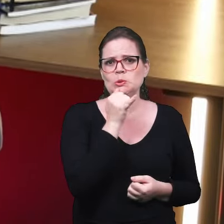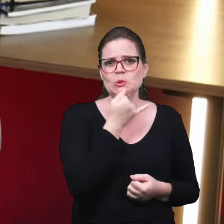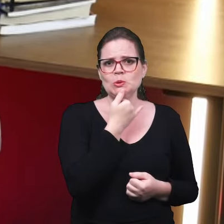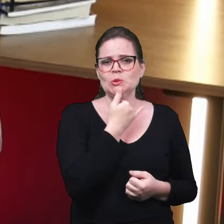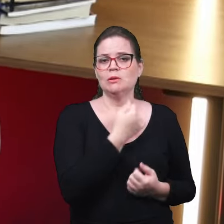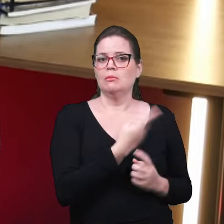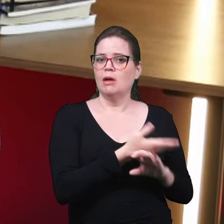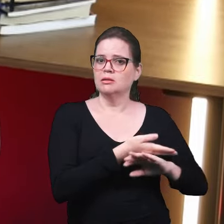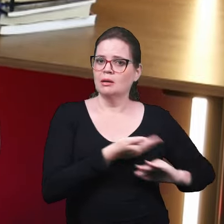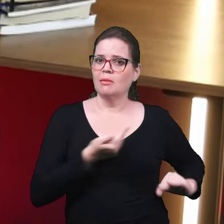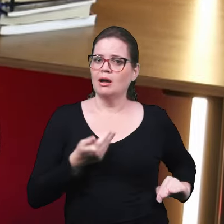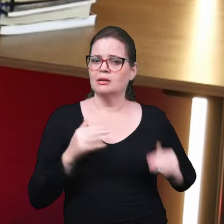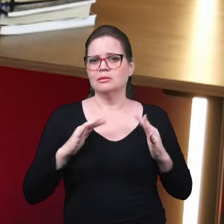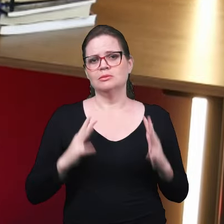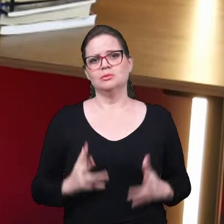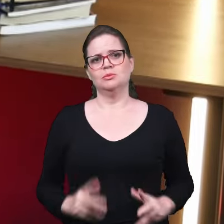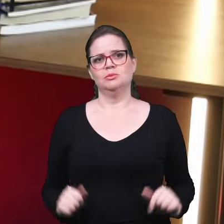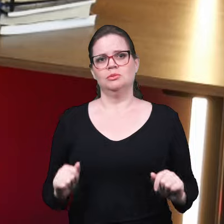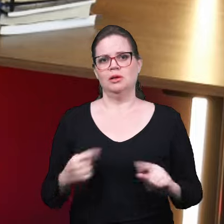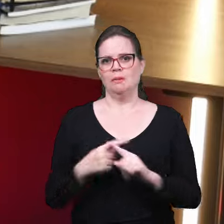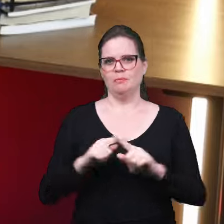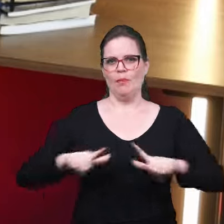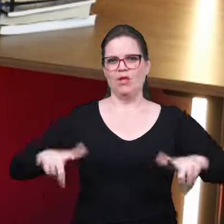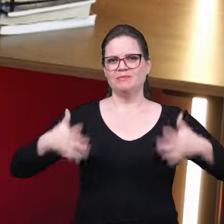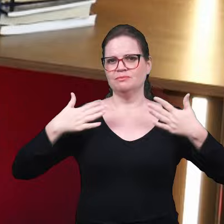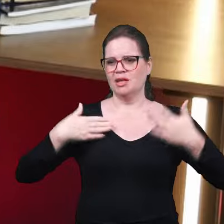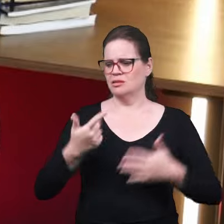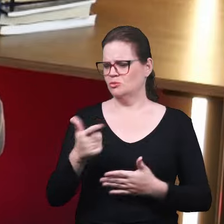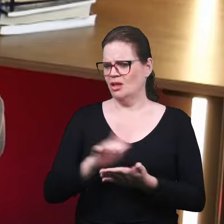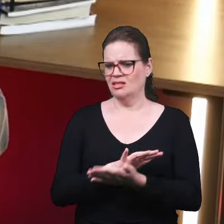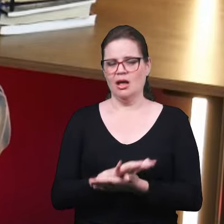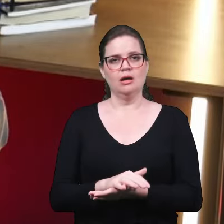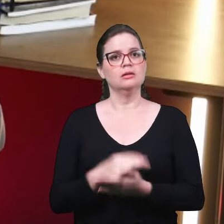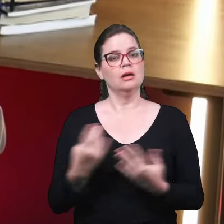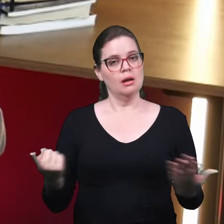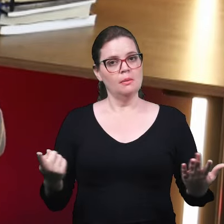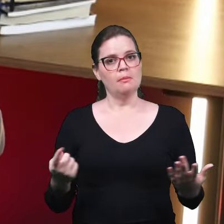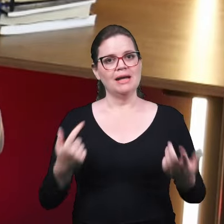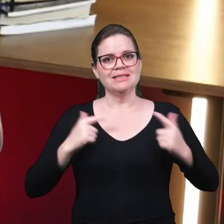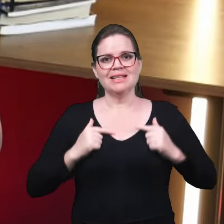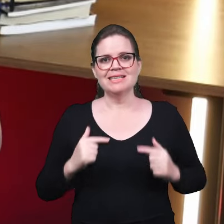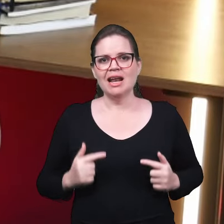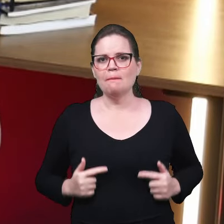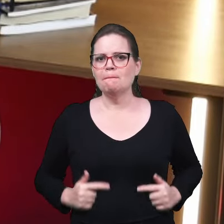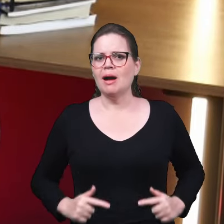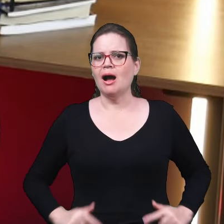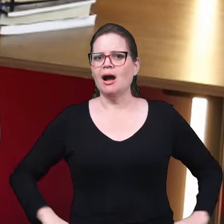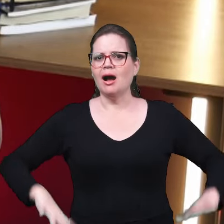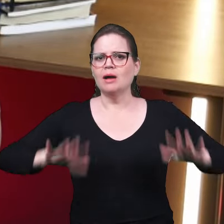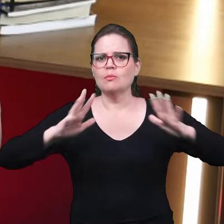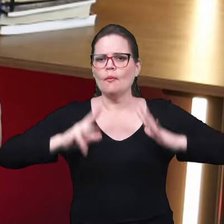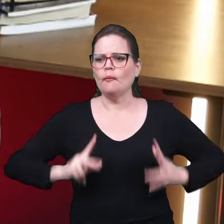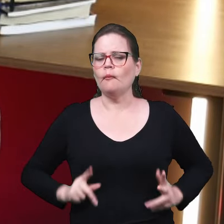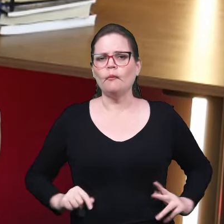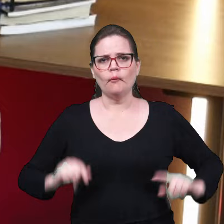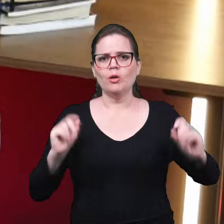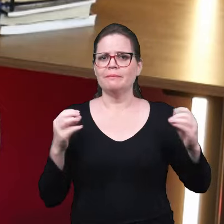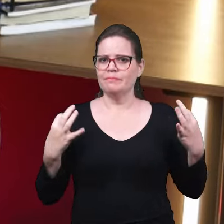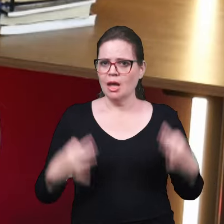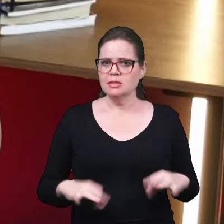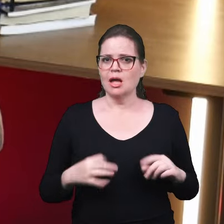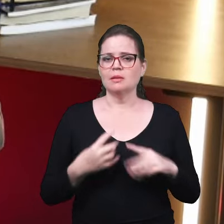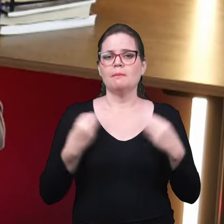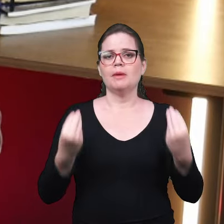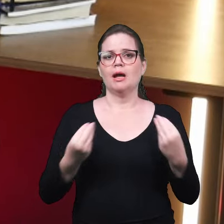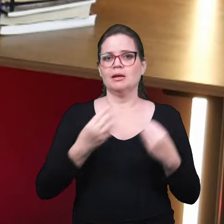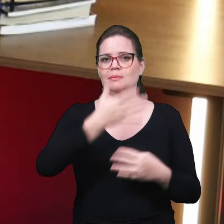mas para te levar, mas pastor, no deserto não tem nada, mas é o esvaziamento do homem, para que ele possa ser cheio do Espírito